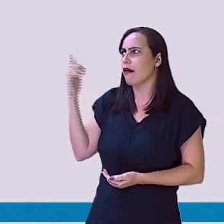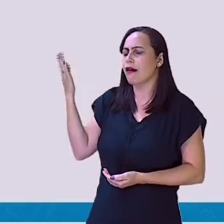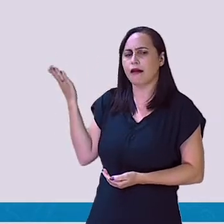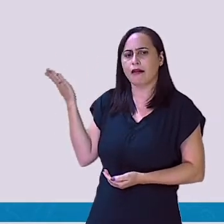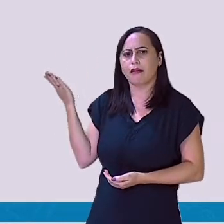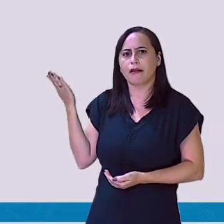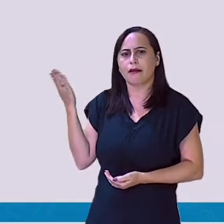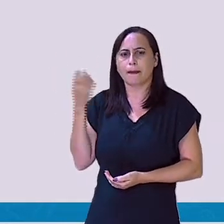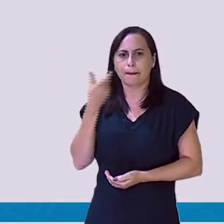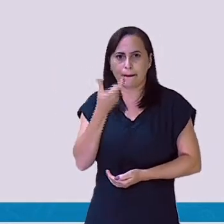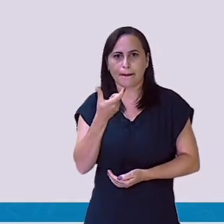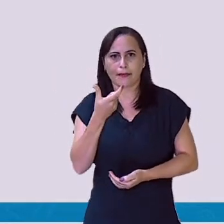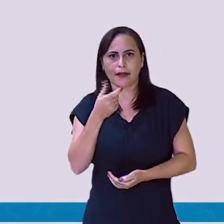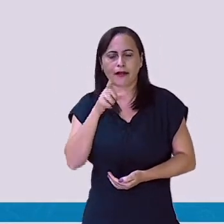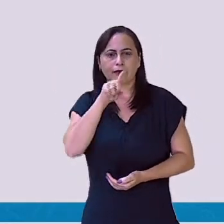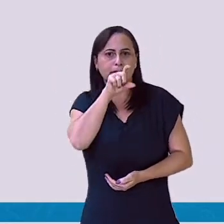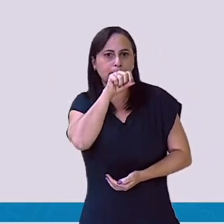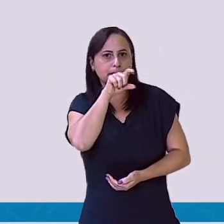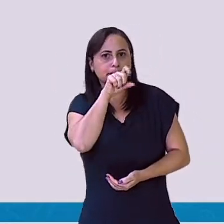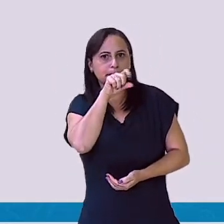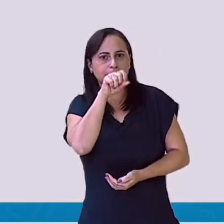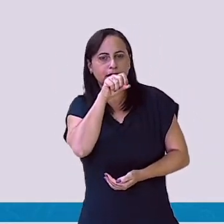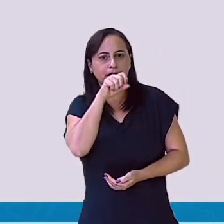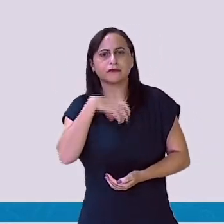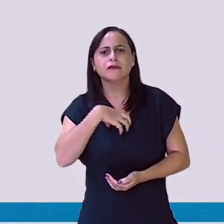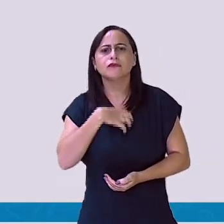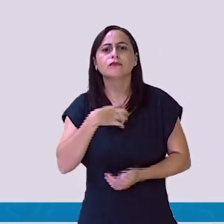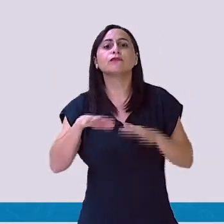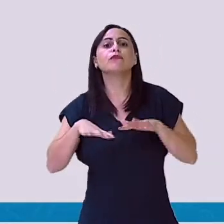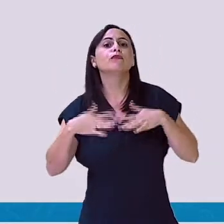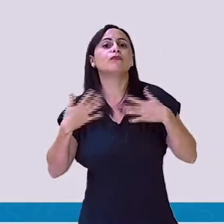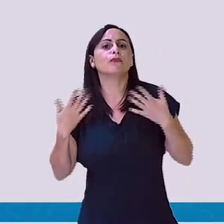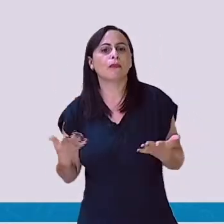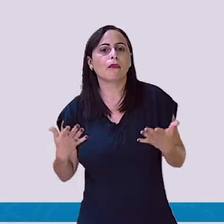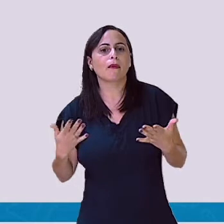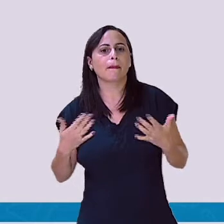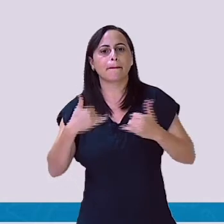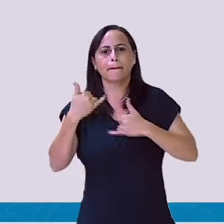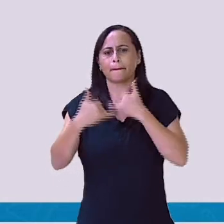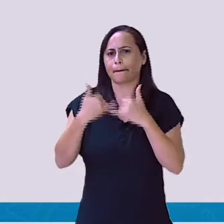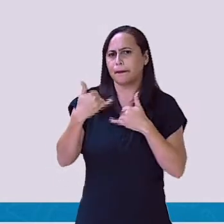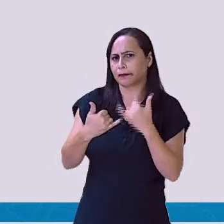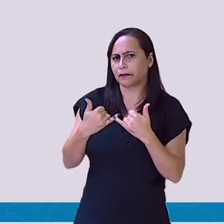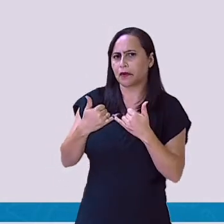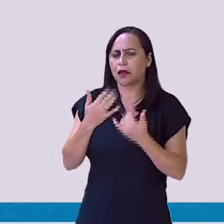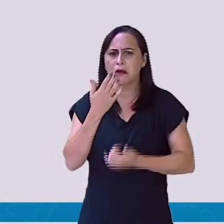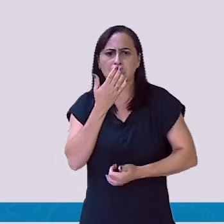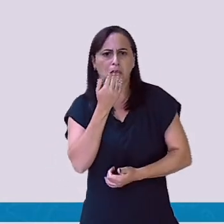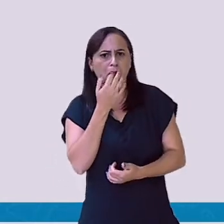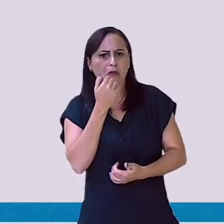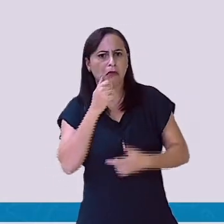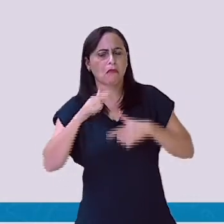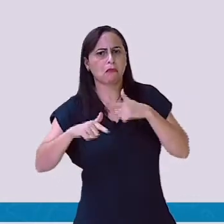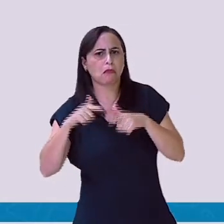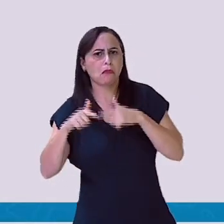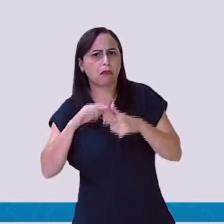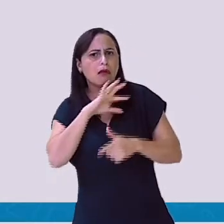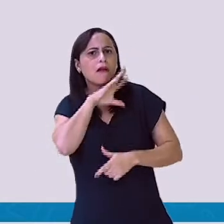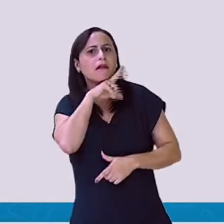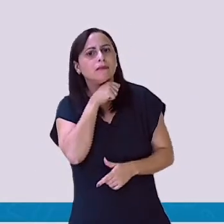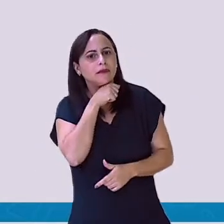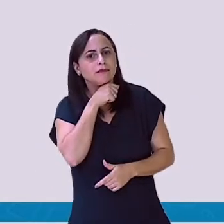papagaio? Sentido de uma brincadeira, de comida, de trabalho ou sentido de